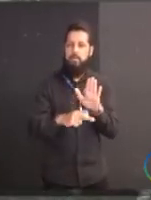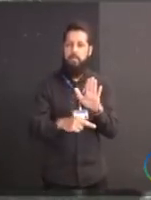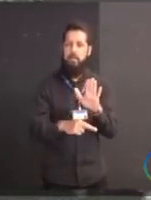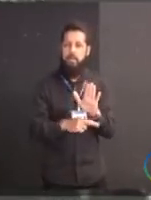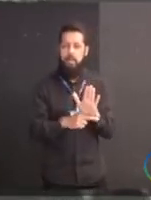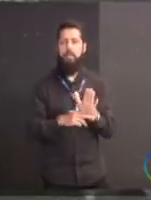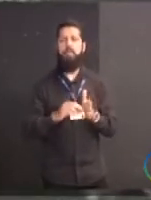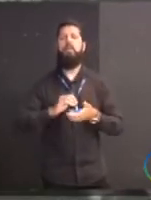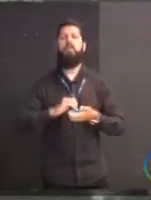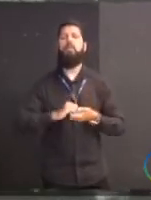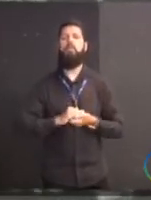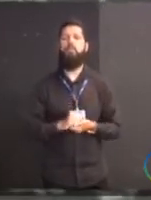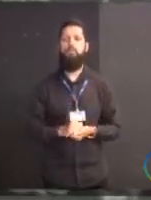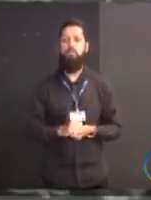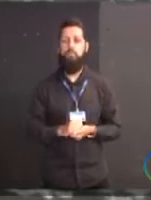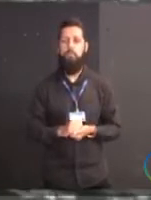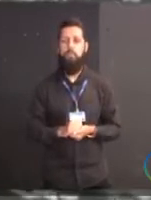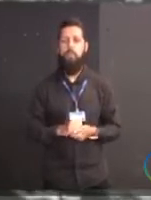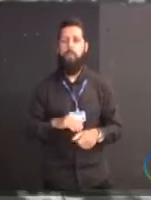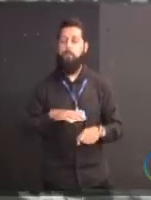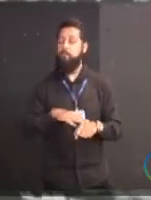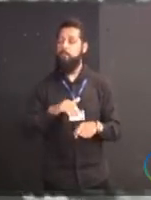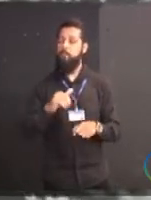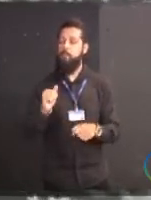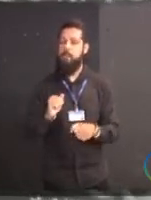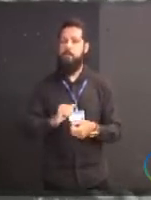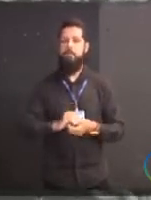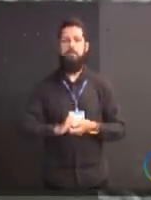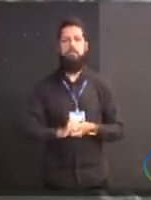em dimensões de paz